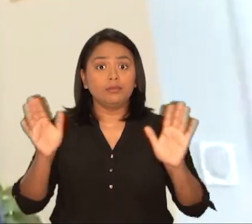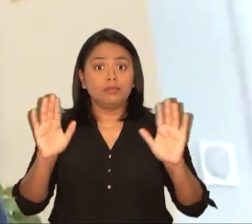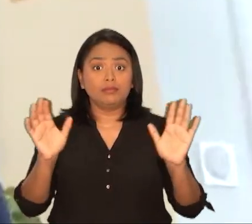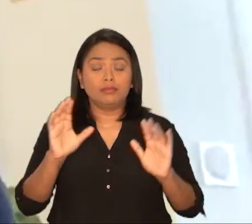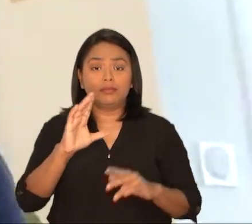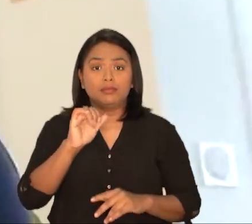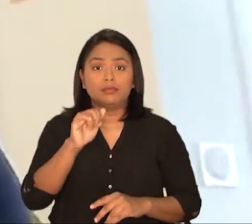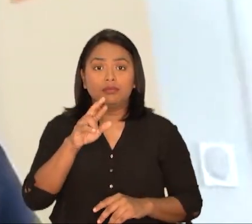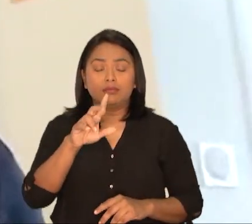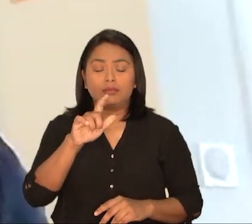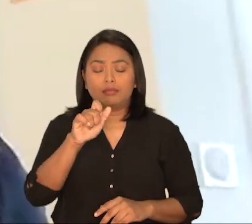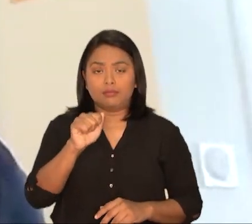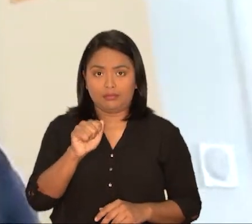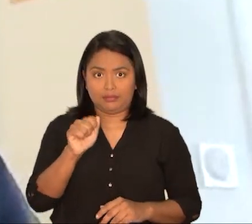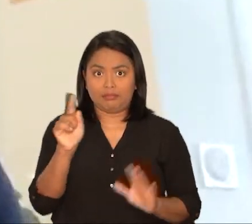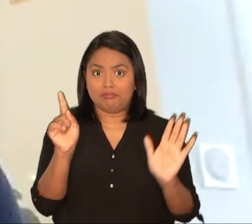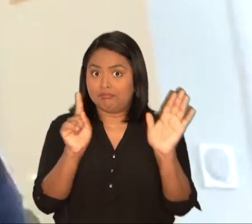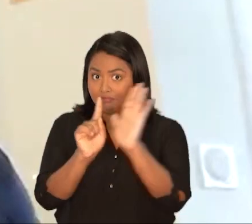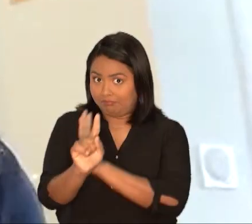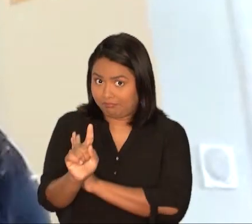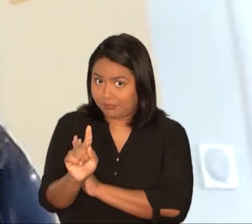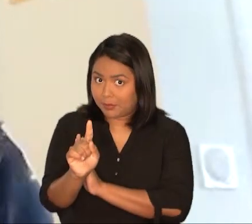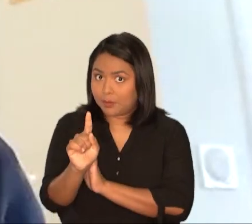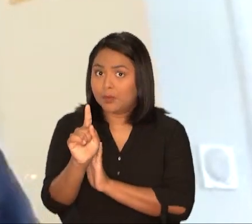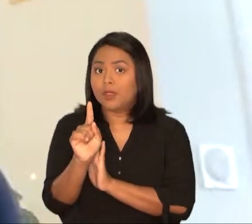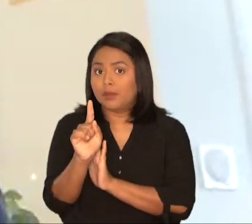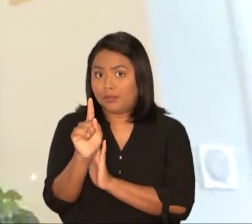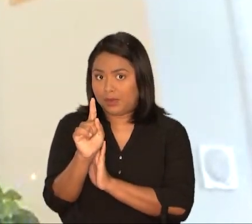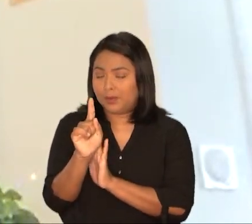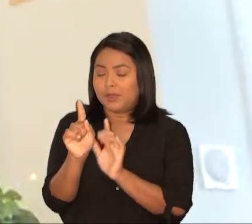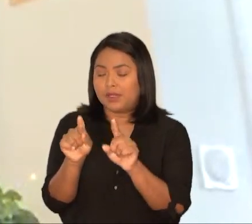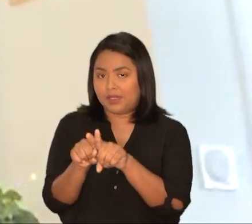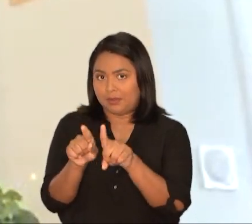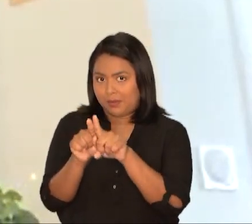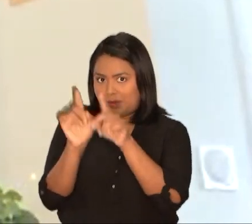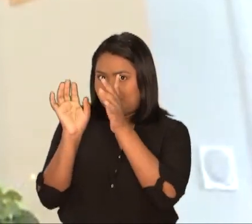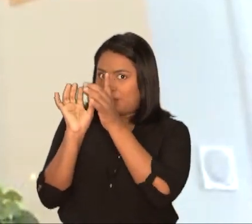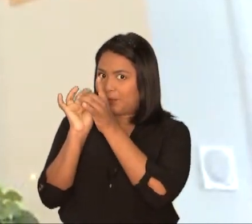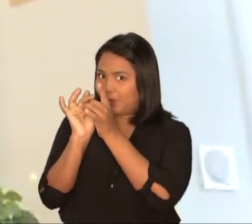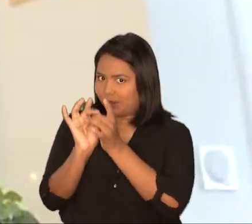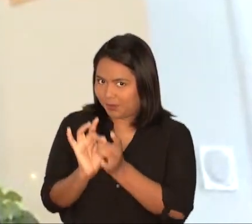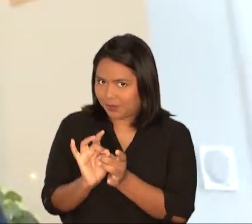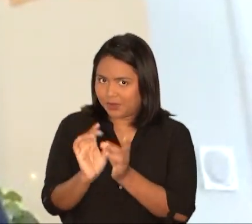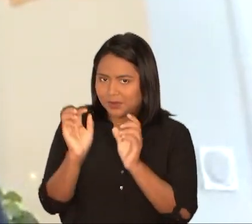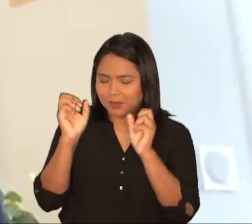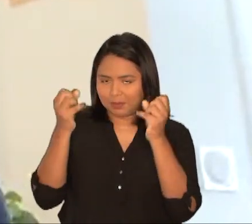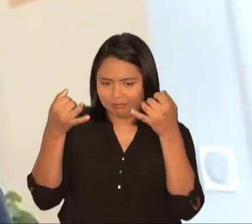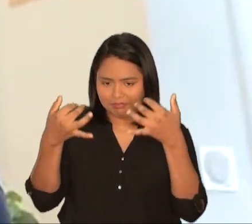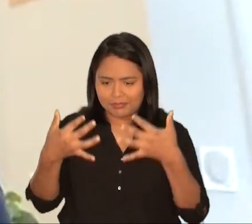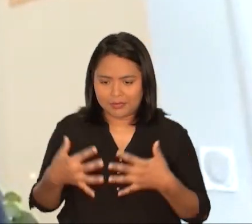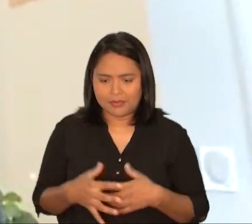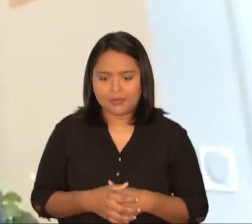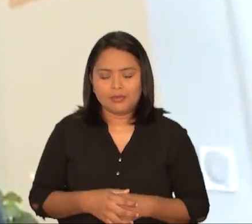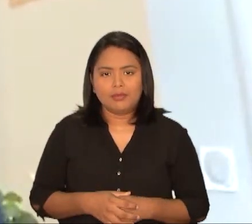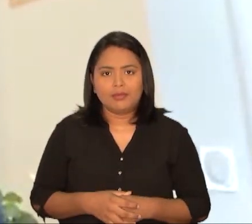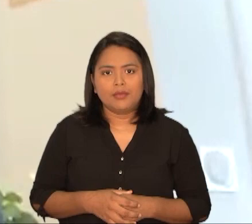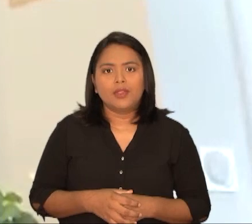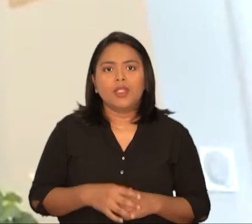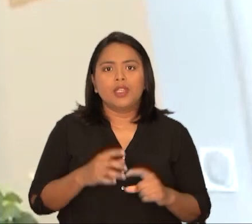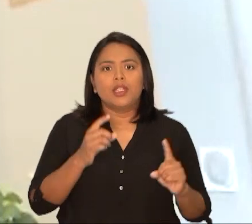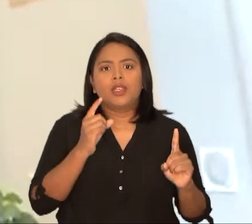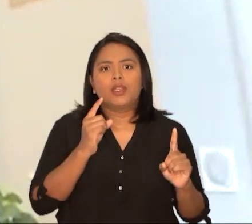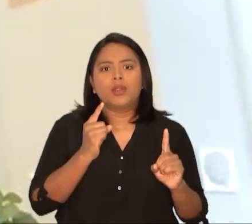Olá, Carla. A minha pergunta para você também vai vir contextualizada. Eu encontrei aqui em Marseille